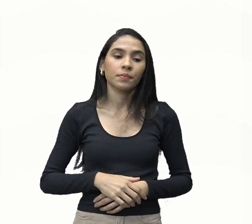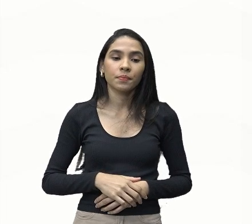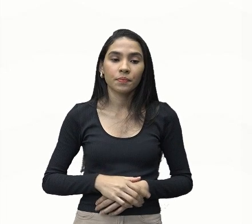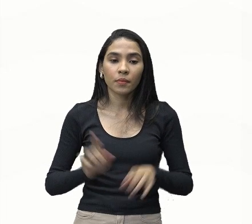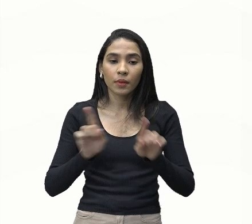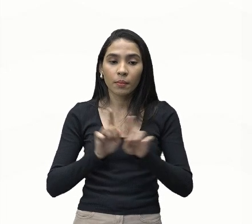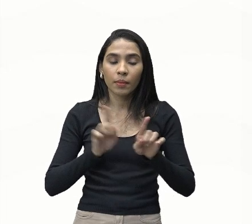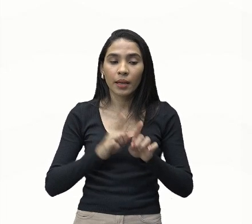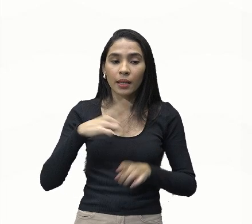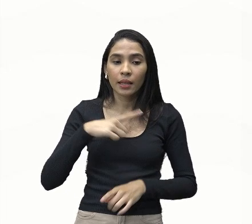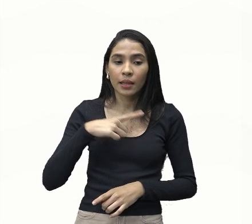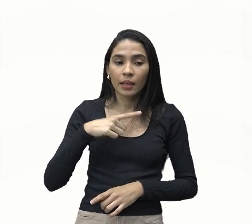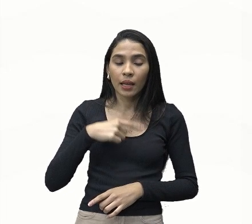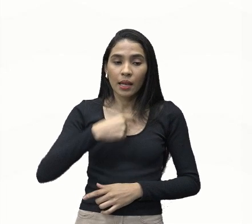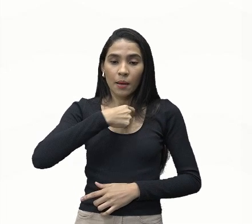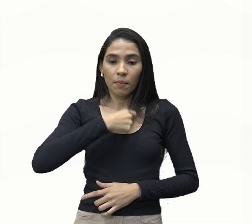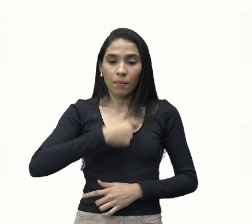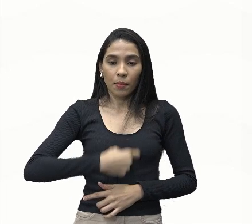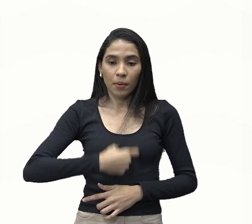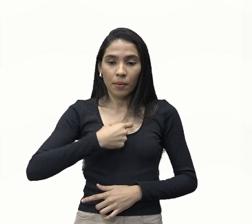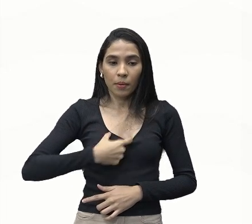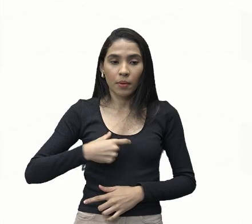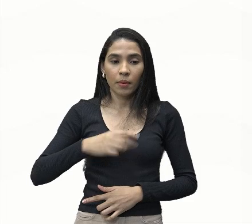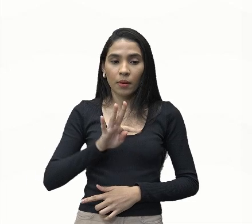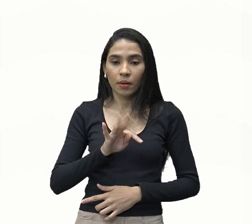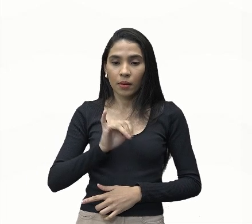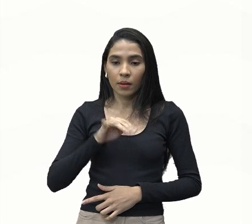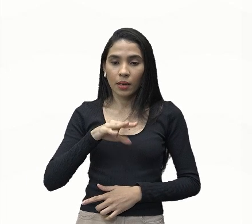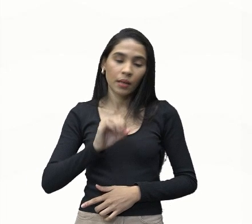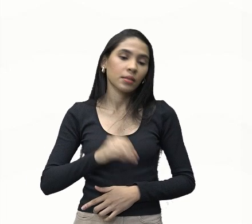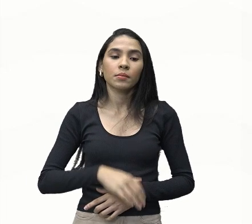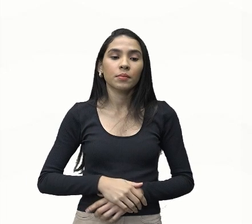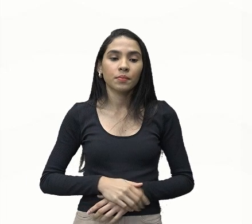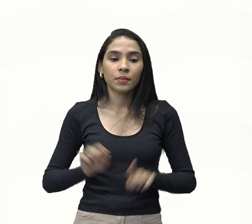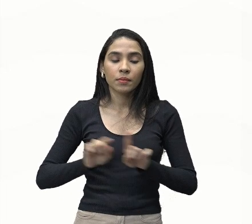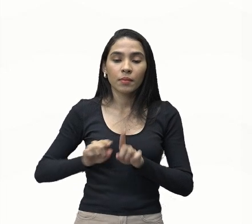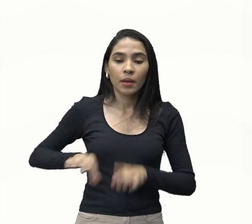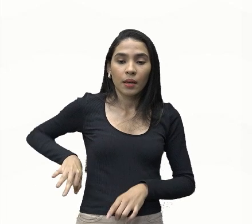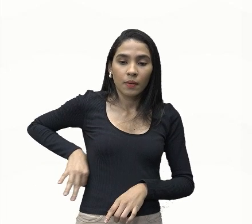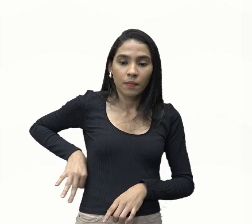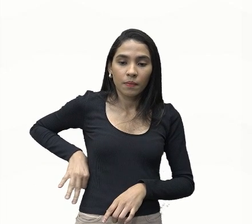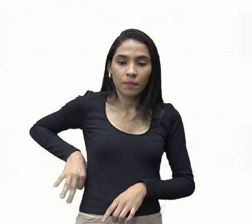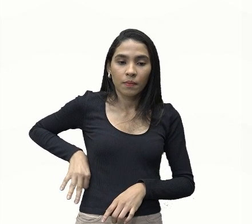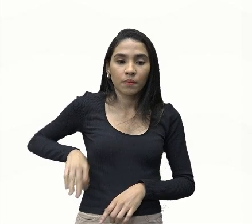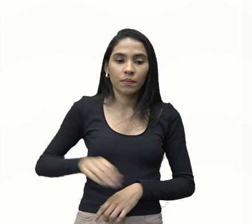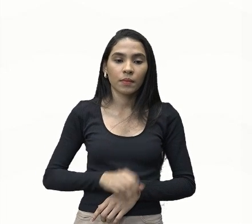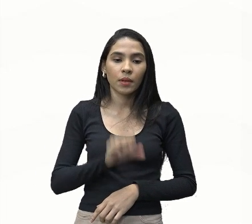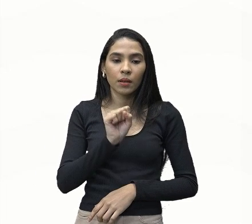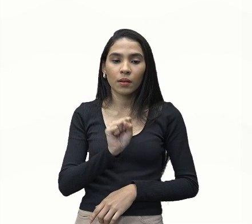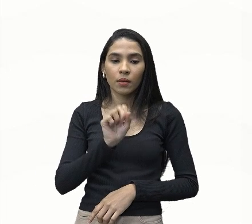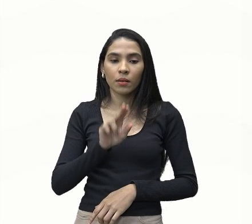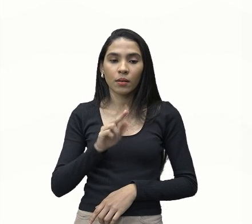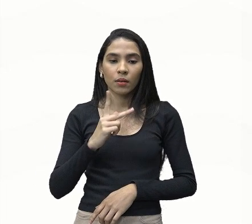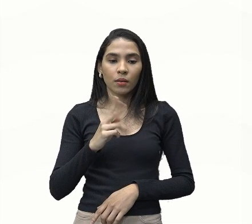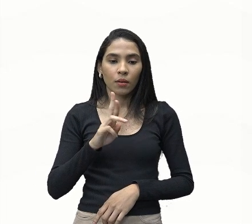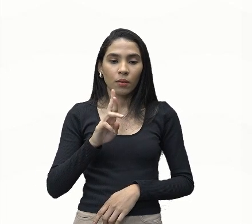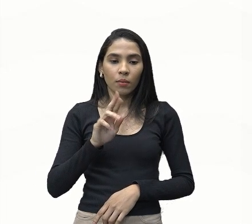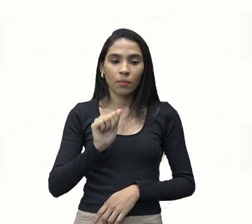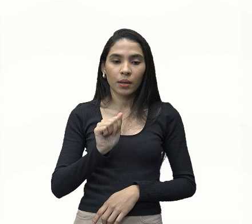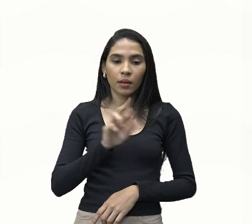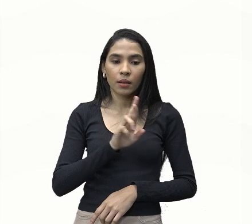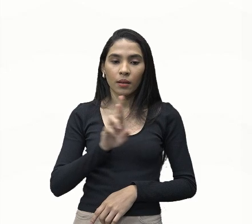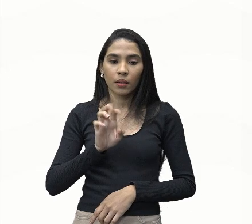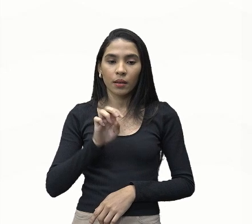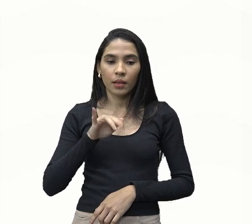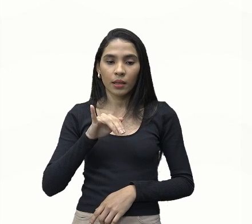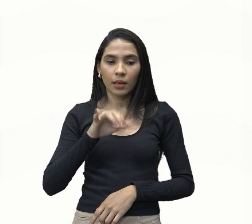o timo, aqui em cima dos rins nós temos as suprarrenais, aqui ao centro